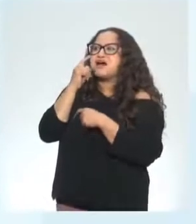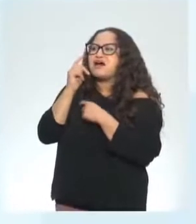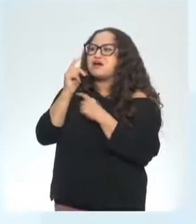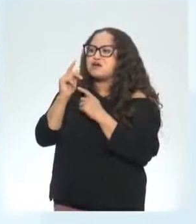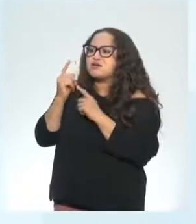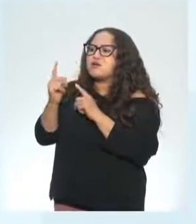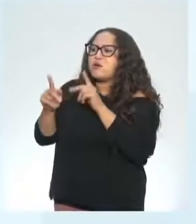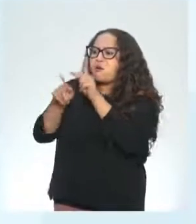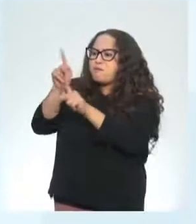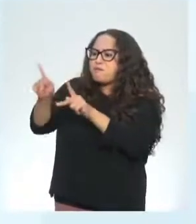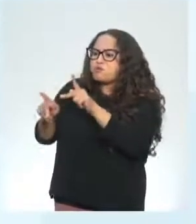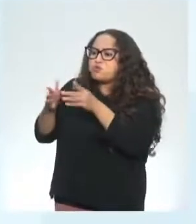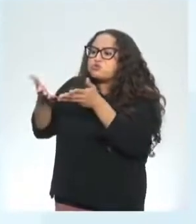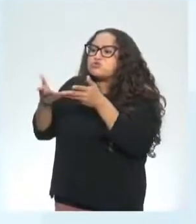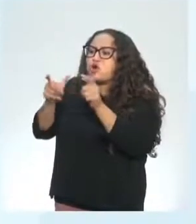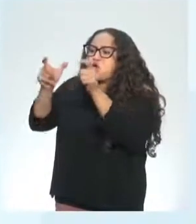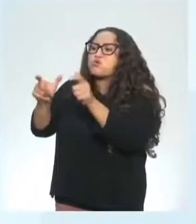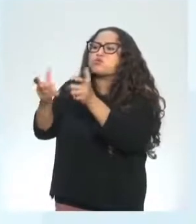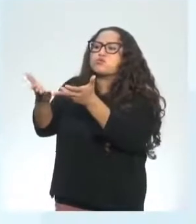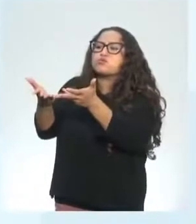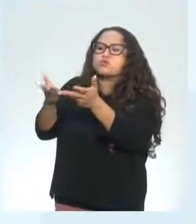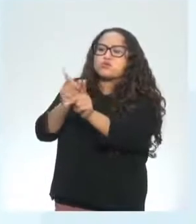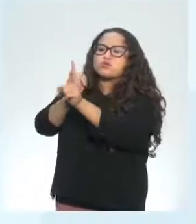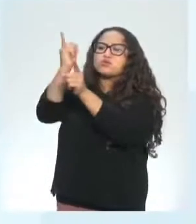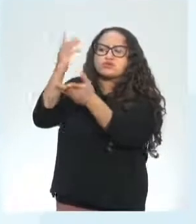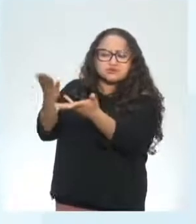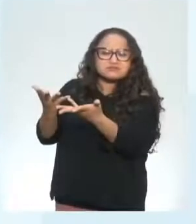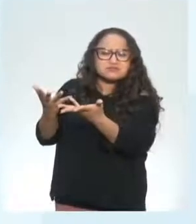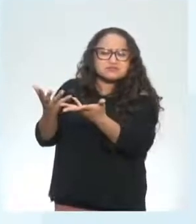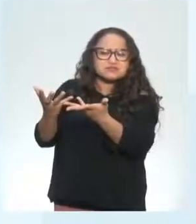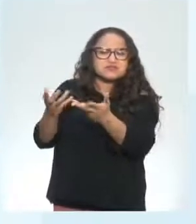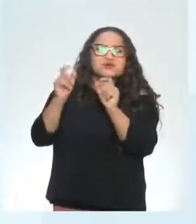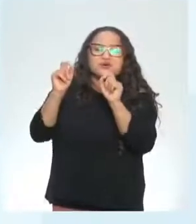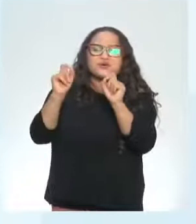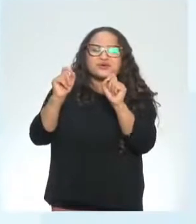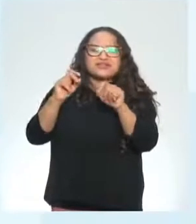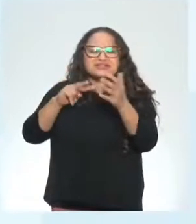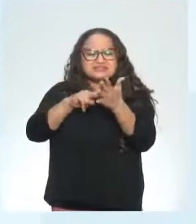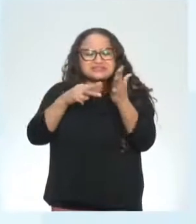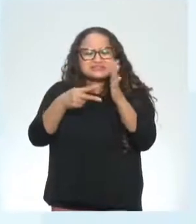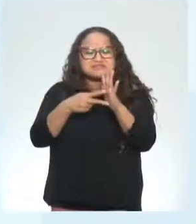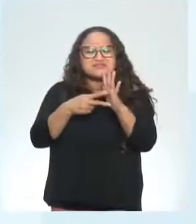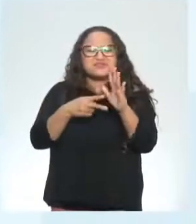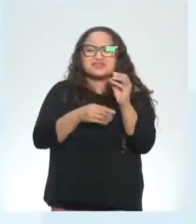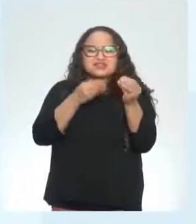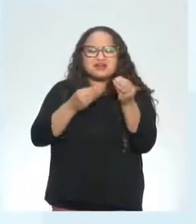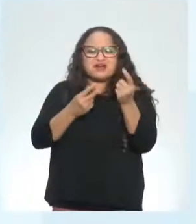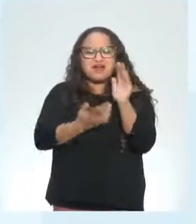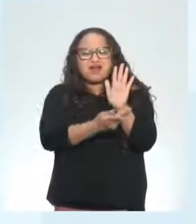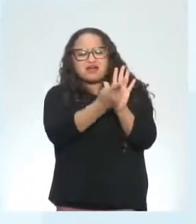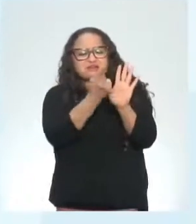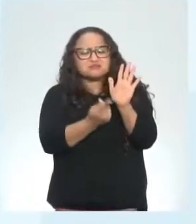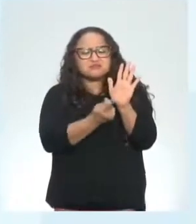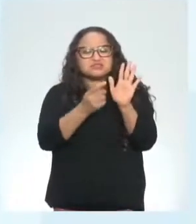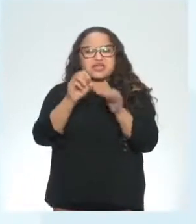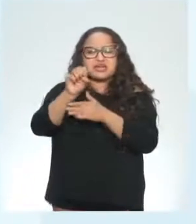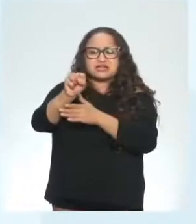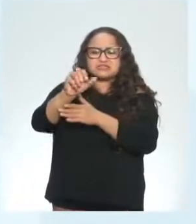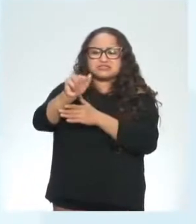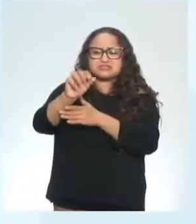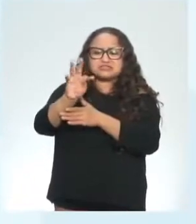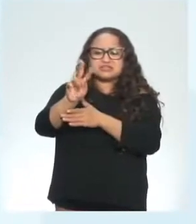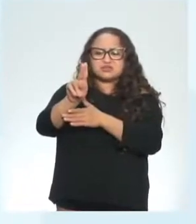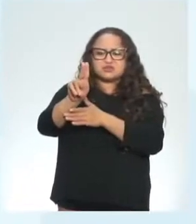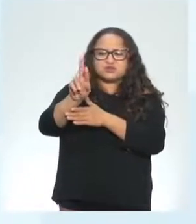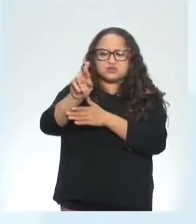quer atingir, o porquê que ele resolveu fazer aquela obra, o que ele quer dizer com aquilo. Então, na fase de saturação, ele vai